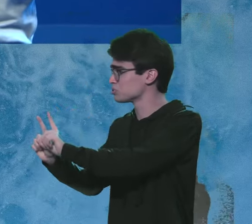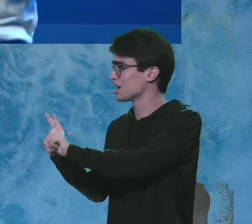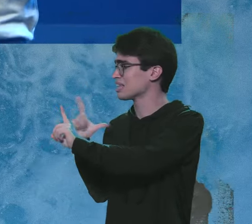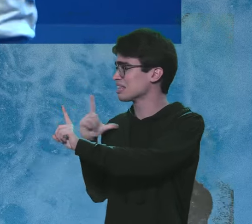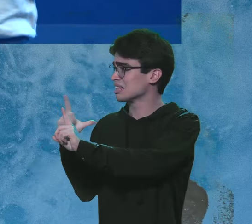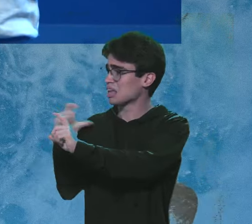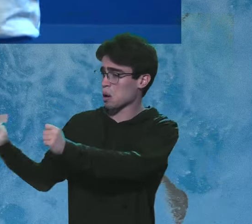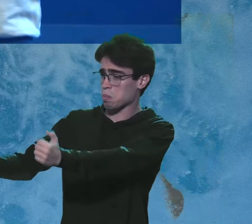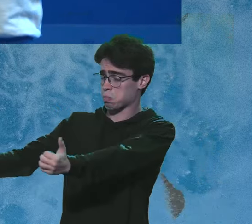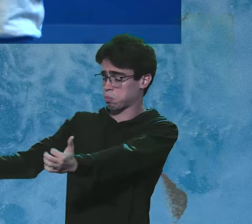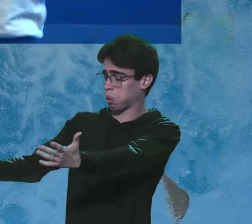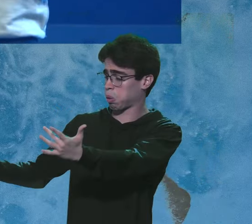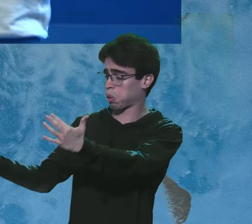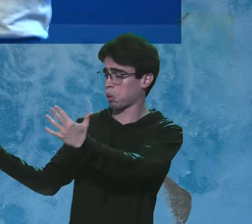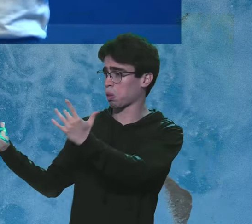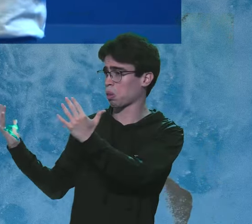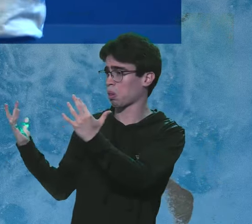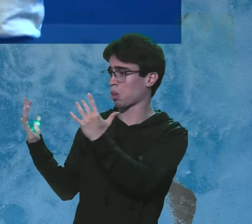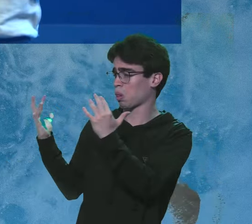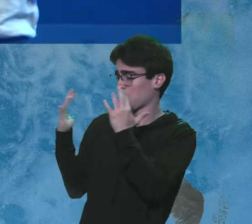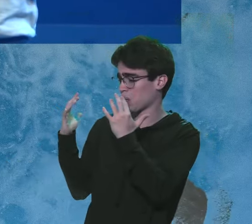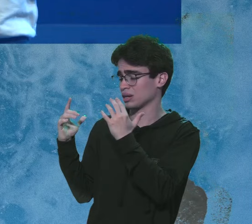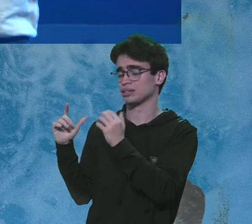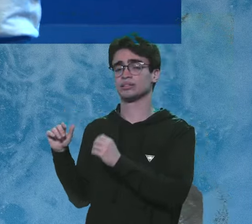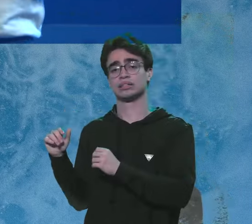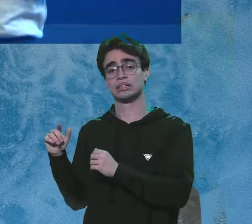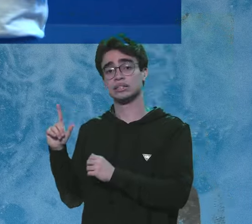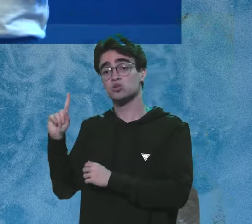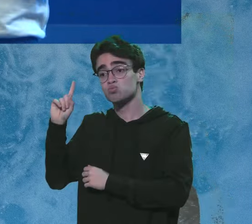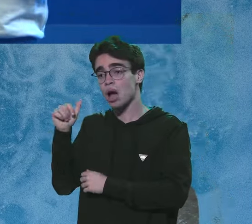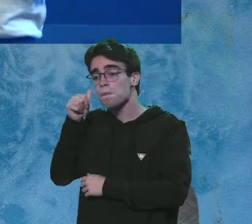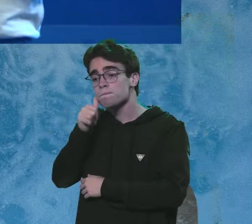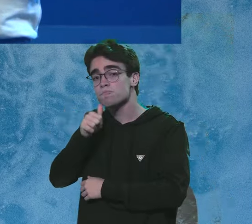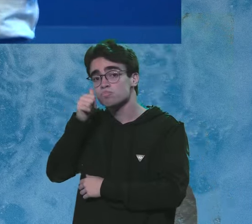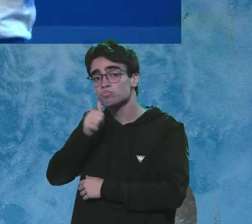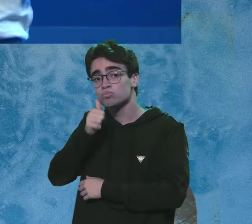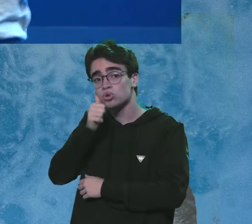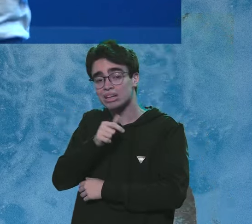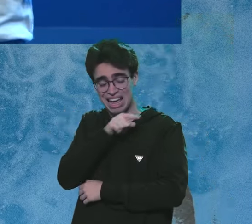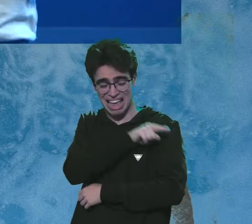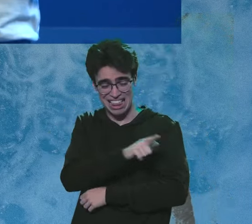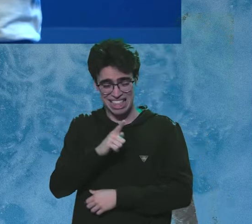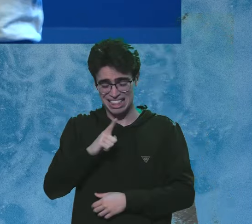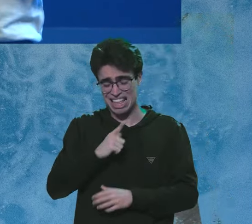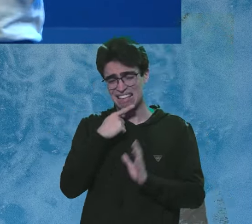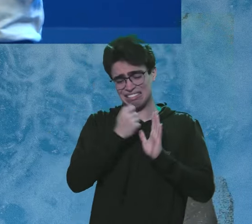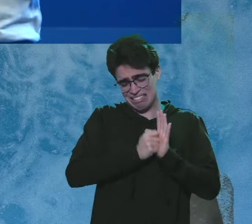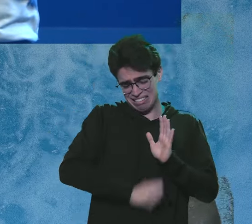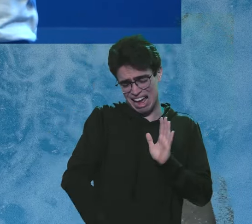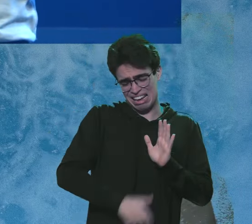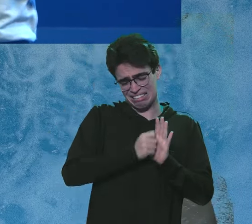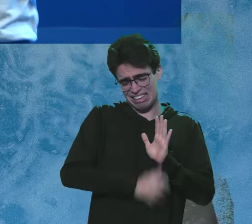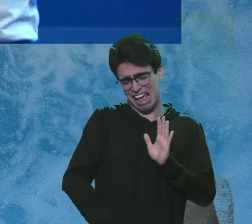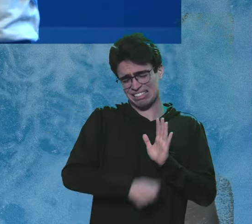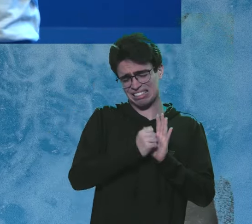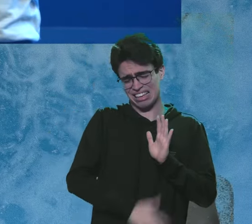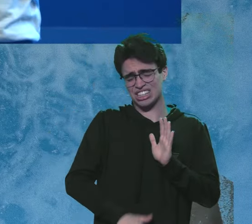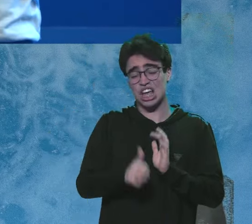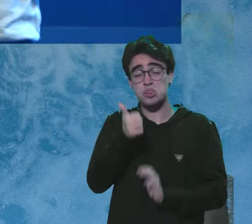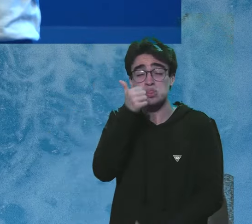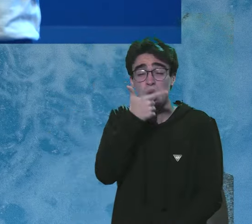o comprimia. Havia ali uma mulher que padecia de hemorragia por 12